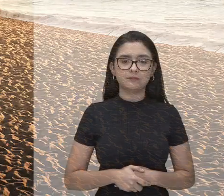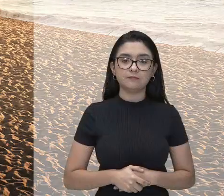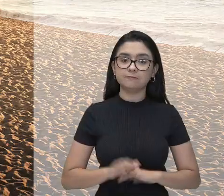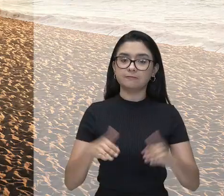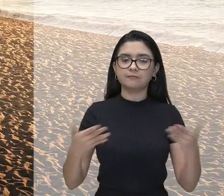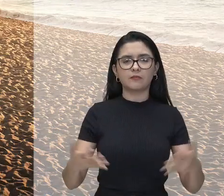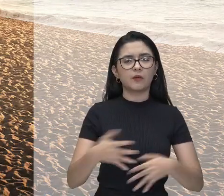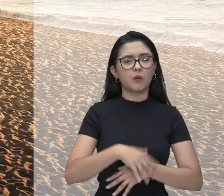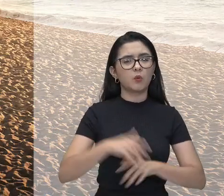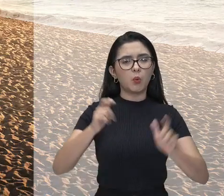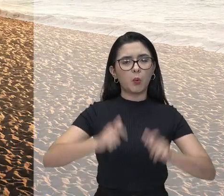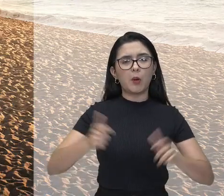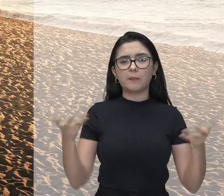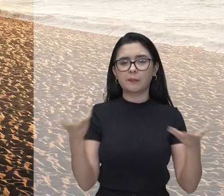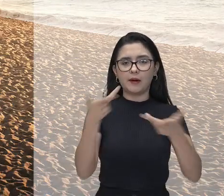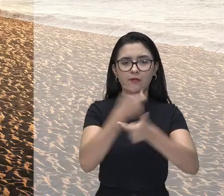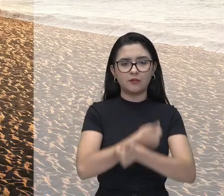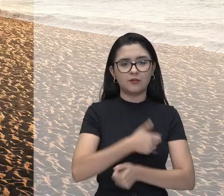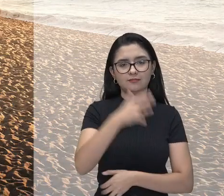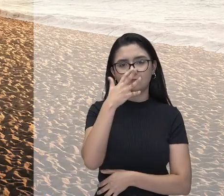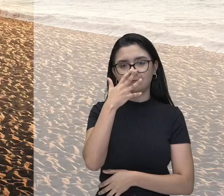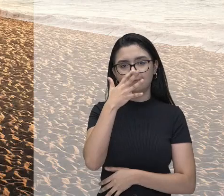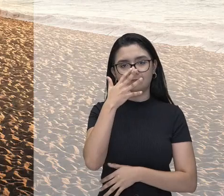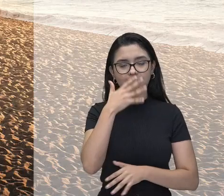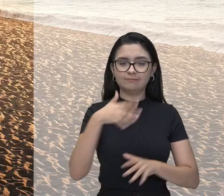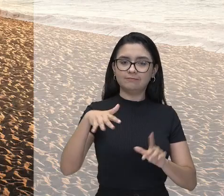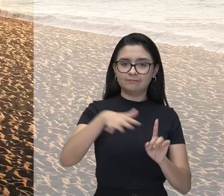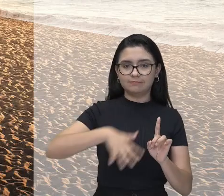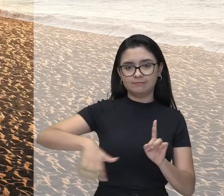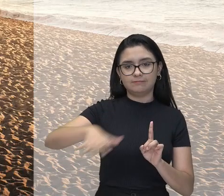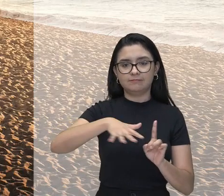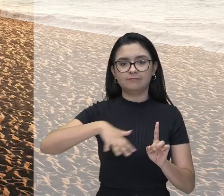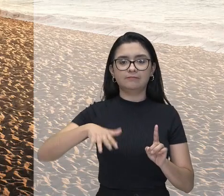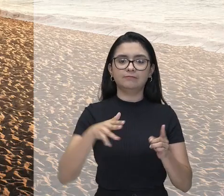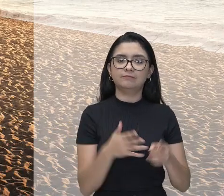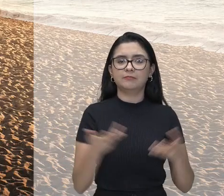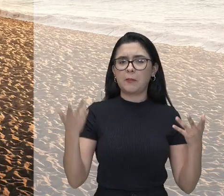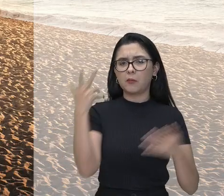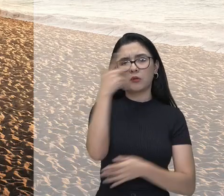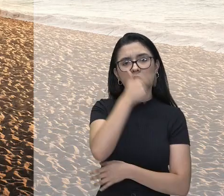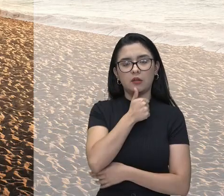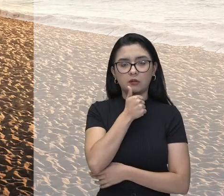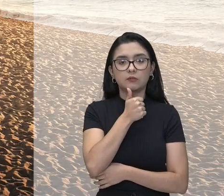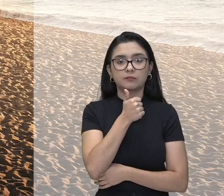Que lugar maravilhoso este, não? Mira, que bonito.